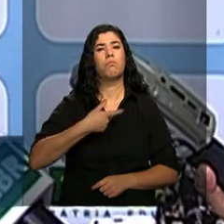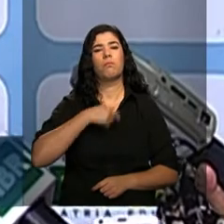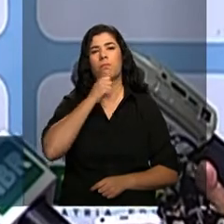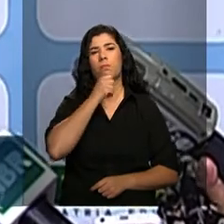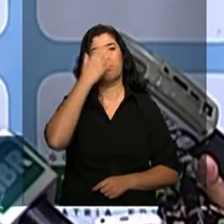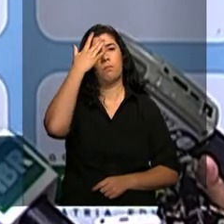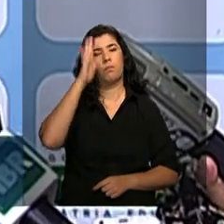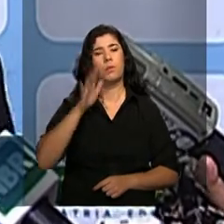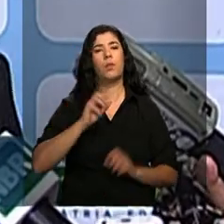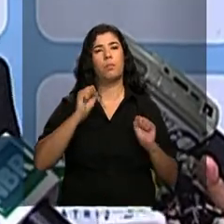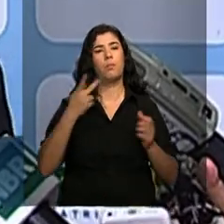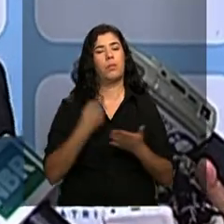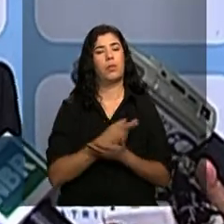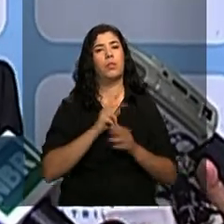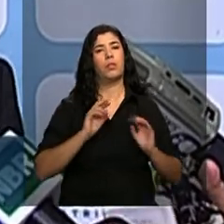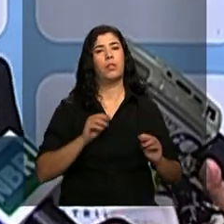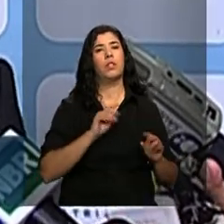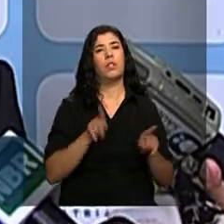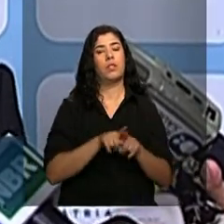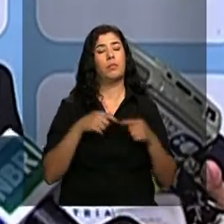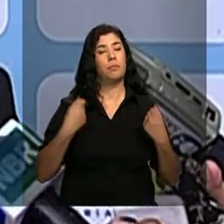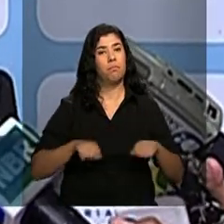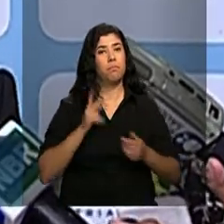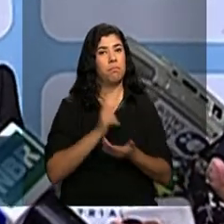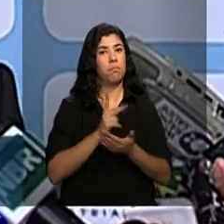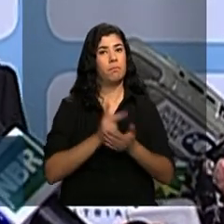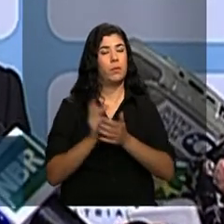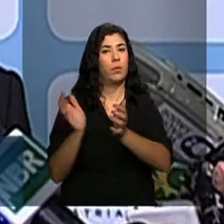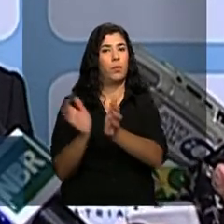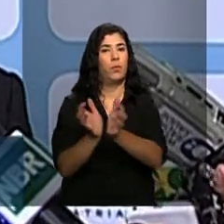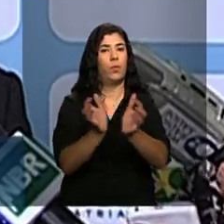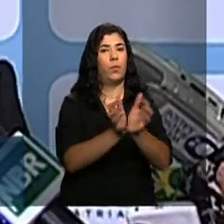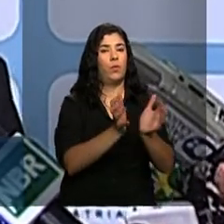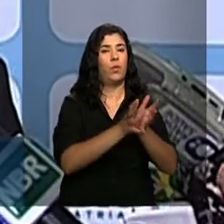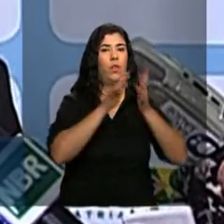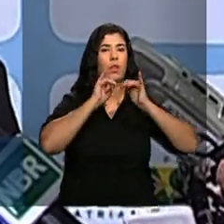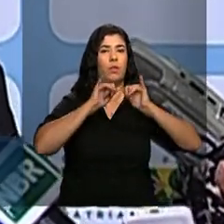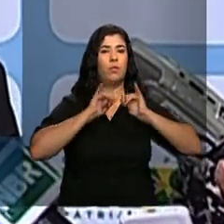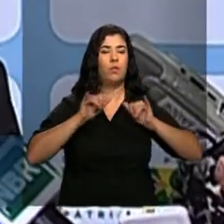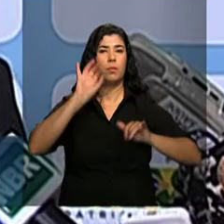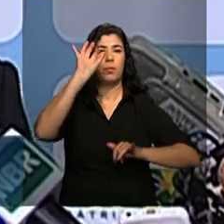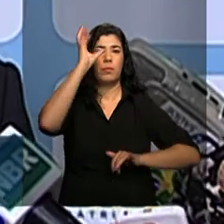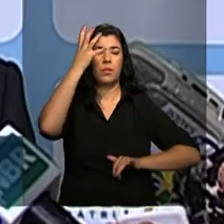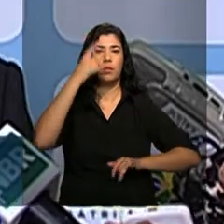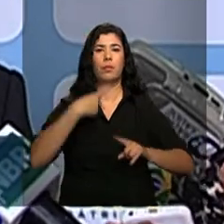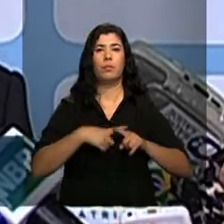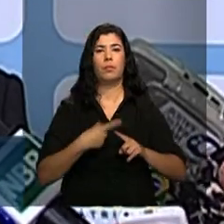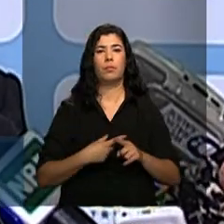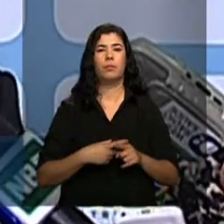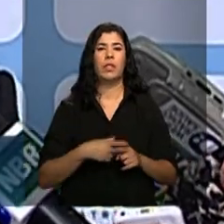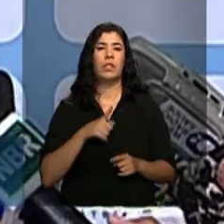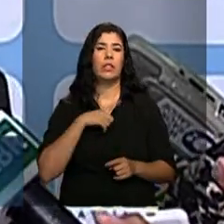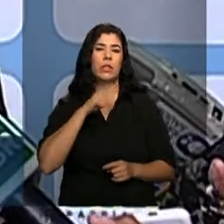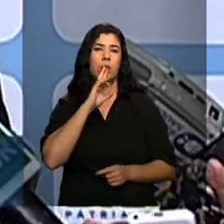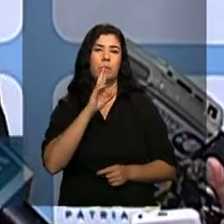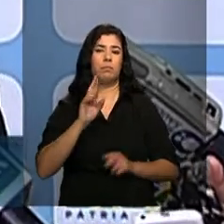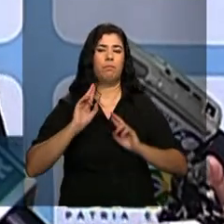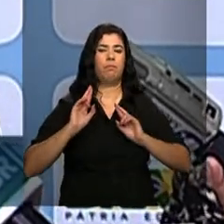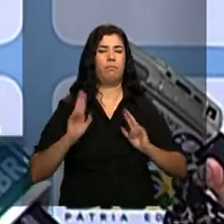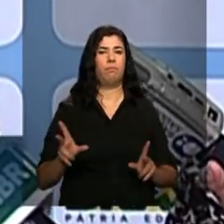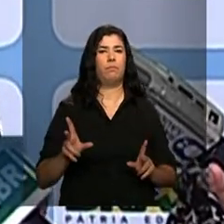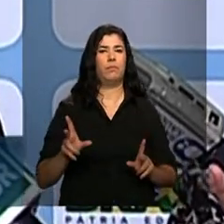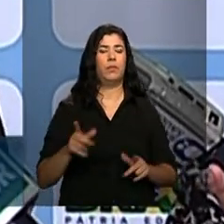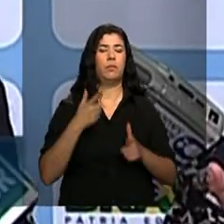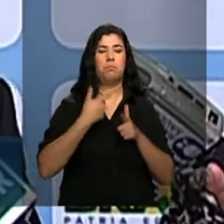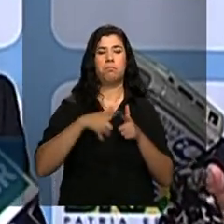elas podem acontecer, tá certo? E nós precisamos sempre ter um conjunto de informações decisivas, porque assim, é uma reação adversa por